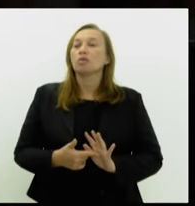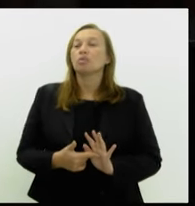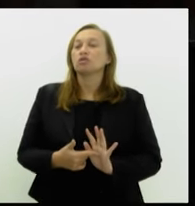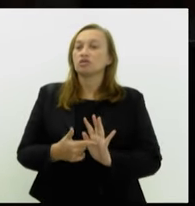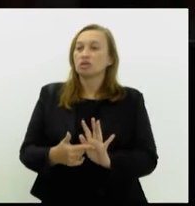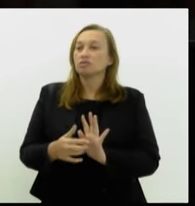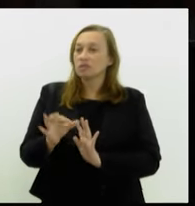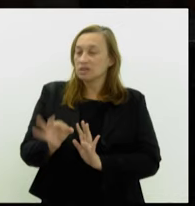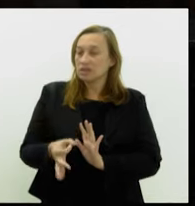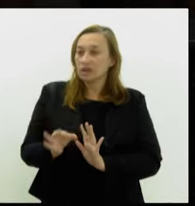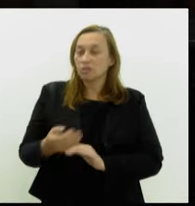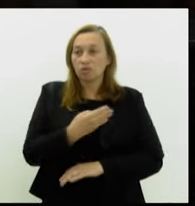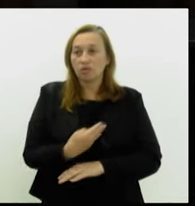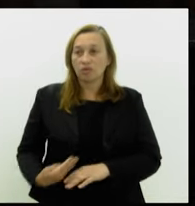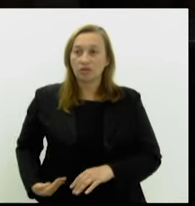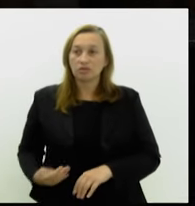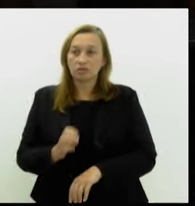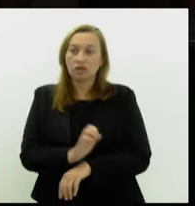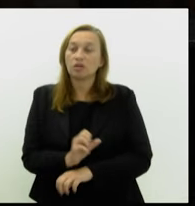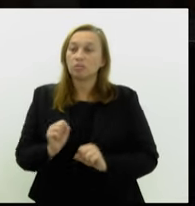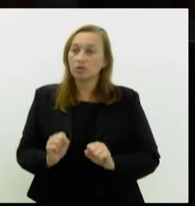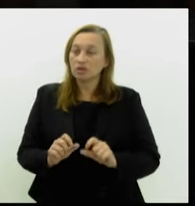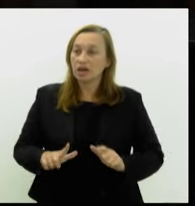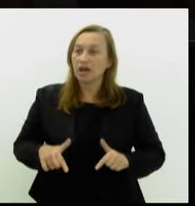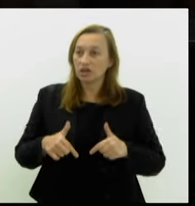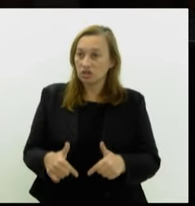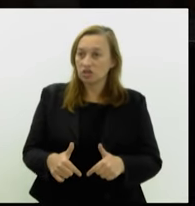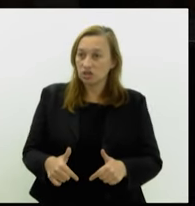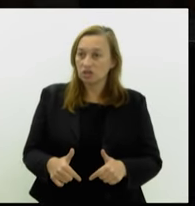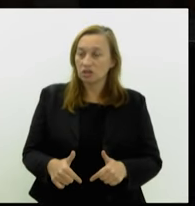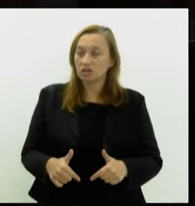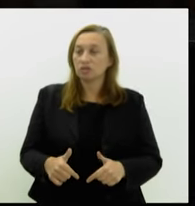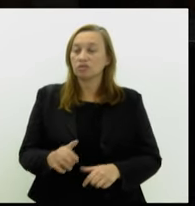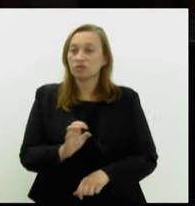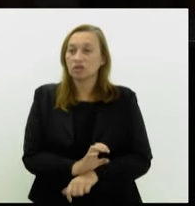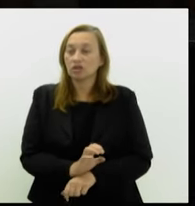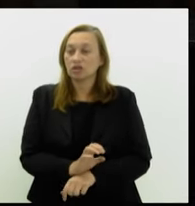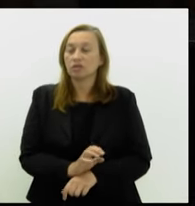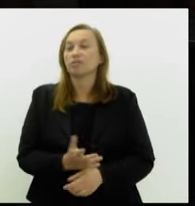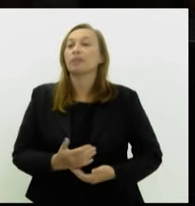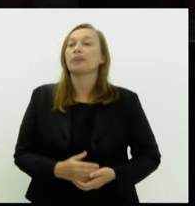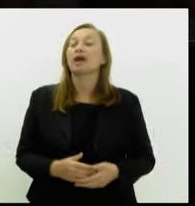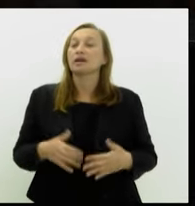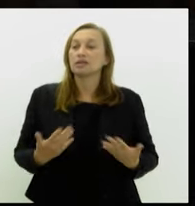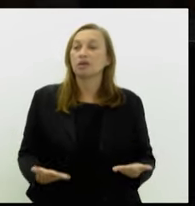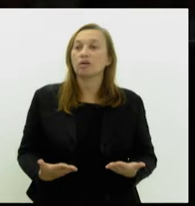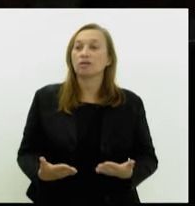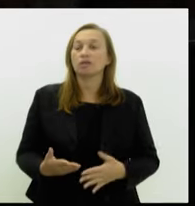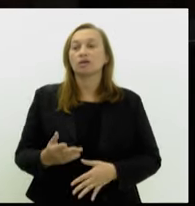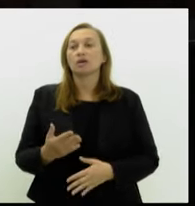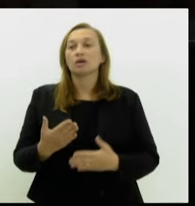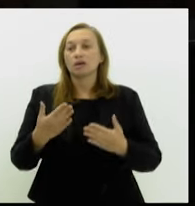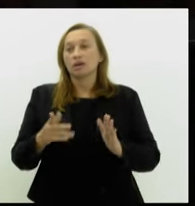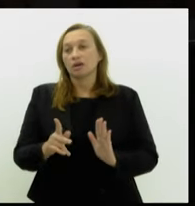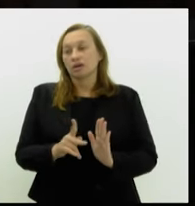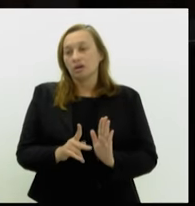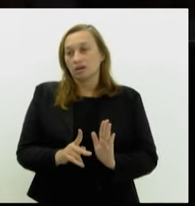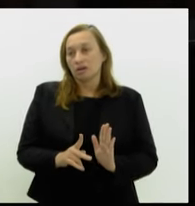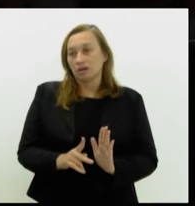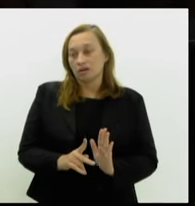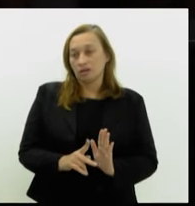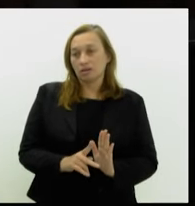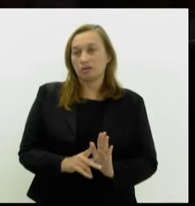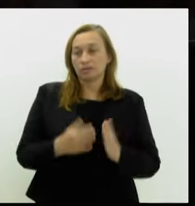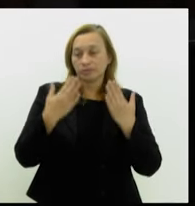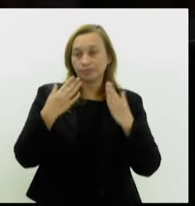estado poder governar o estado, já que abriu mão de fazê-lo. Então, a gente apresentou um projeto de emenda constitucional,